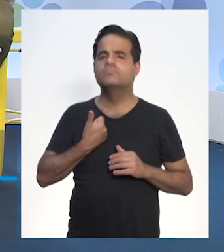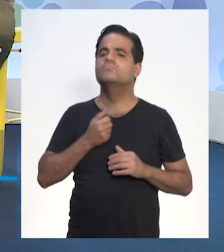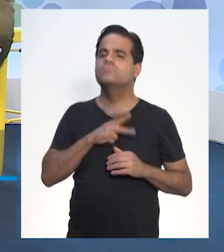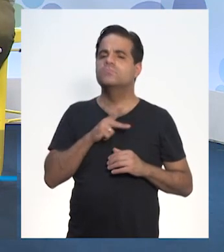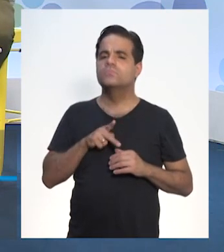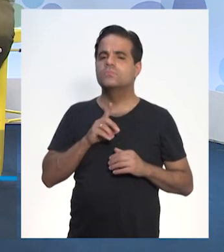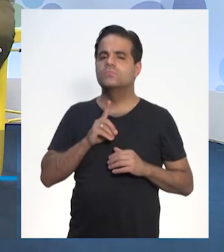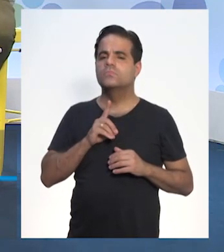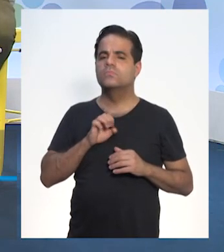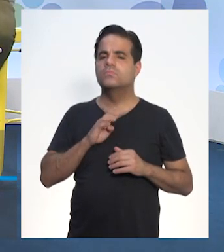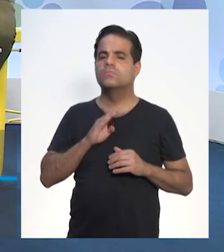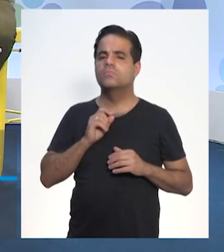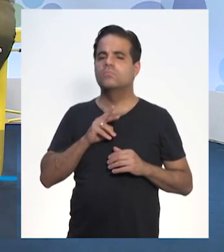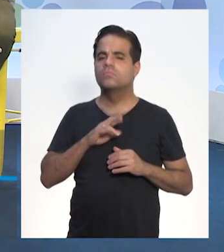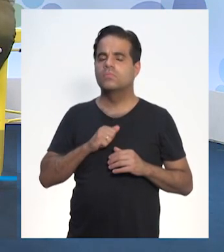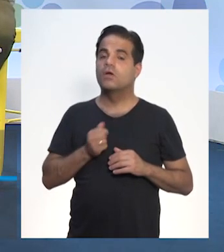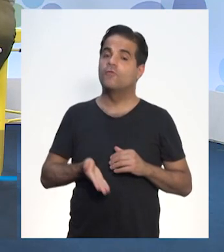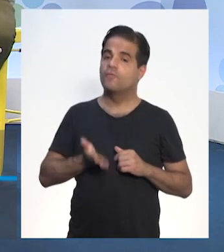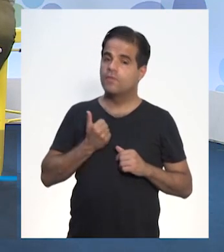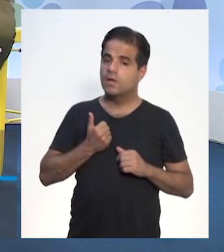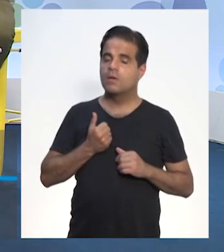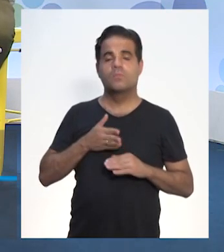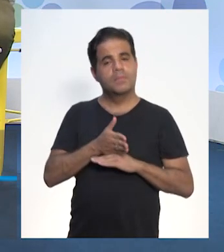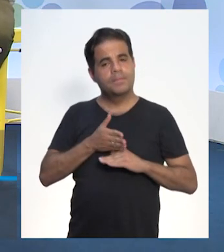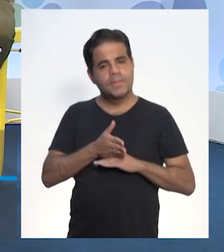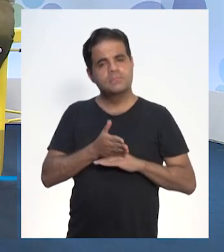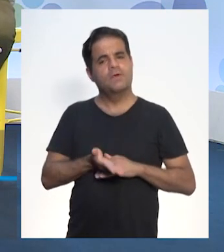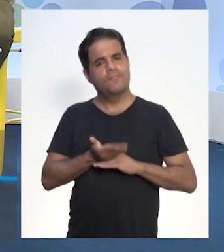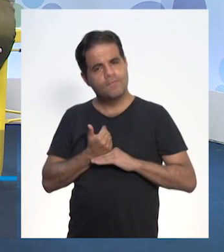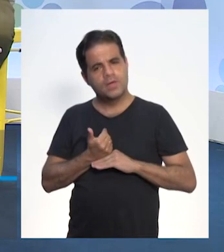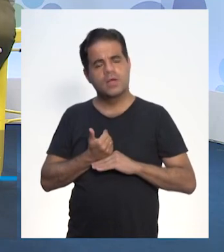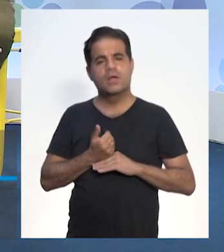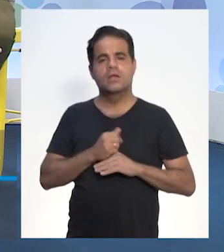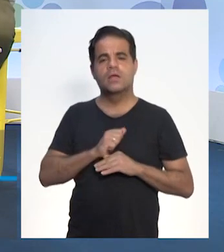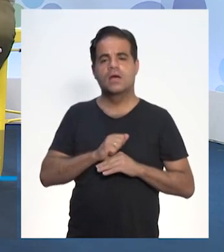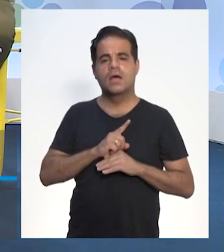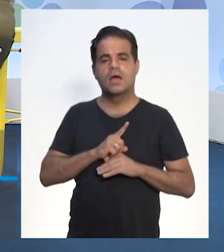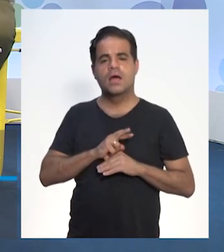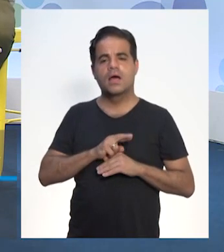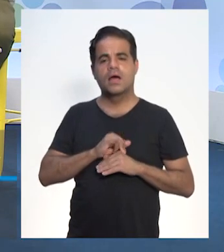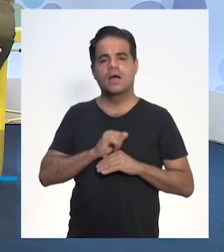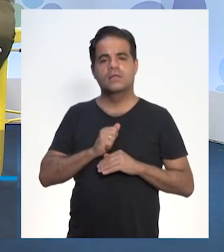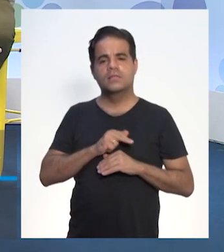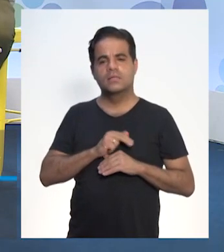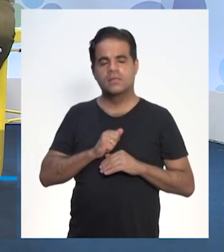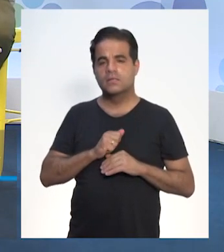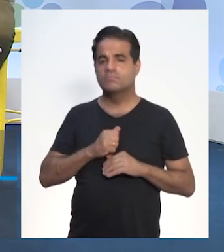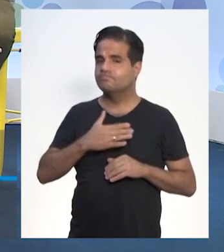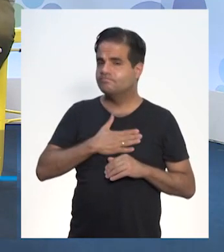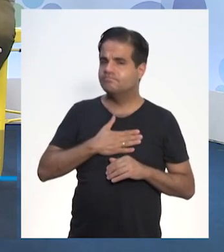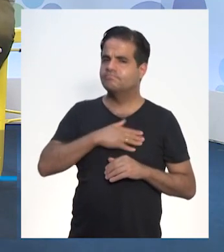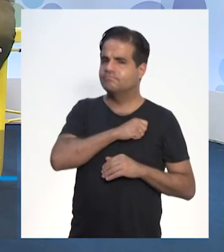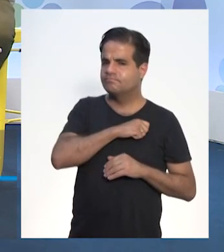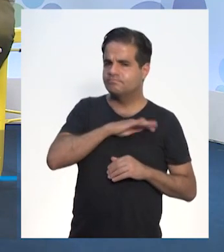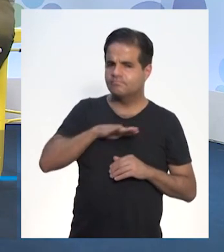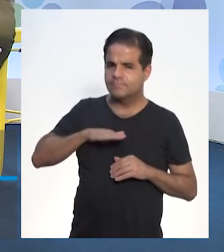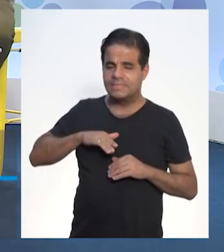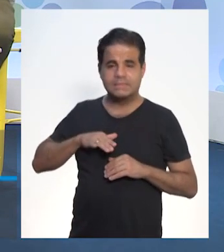Débora, vamos aluno da professora Débora aí participar. Professora Adriana, meus mostrinhos deram